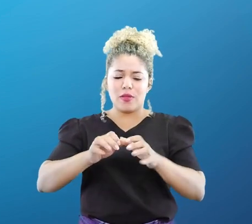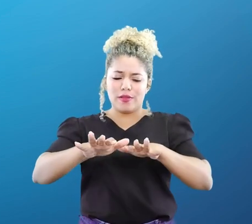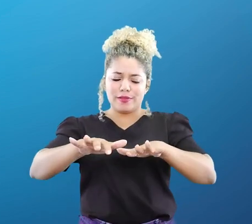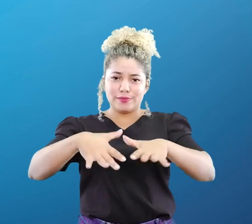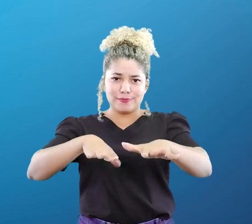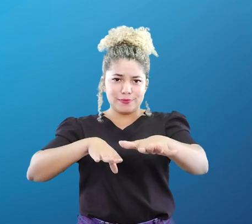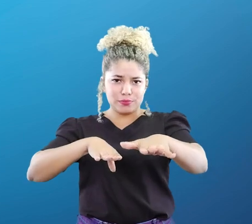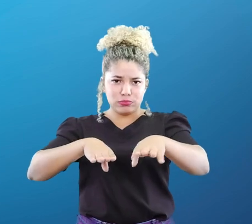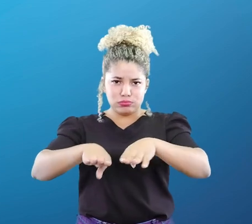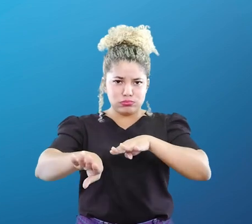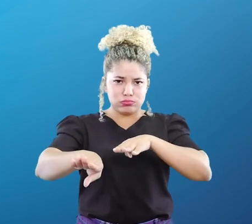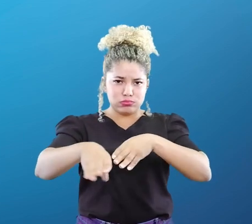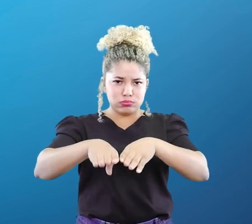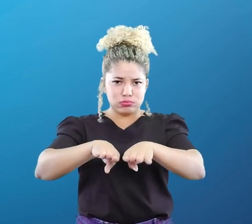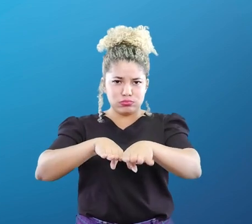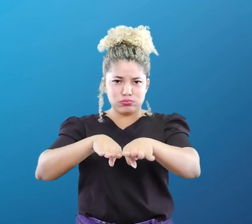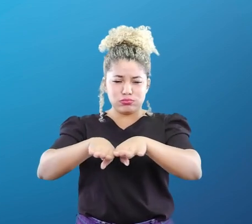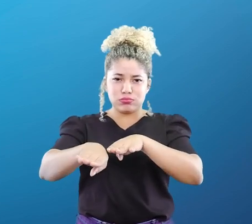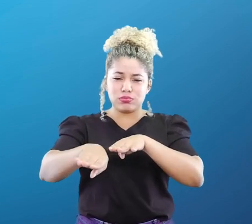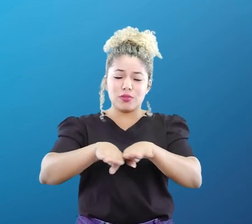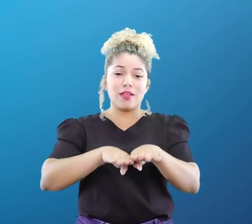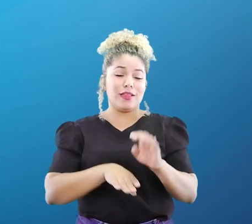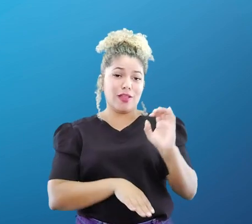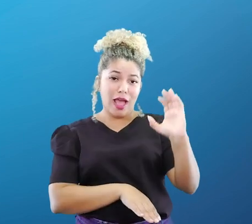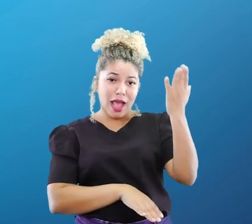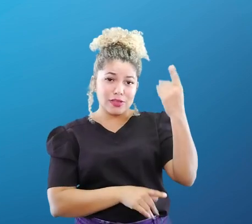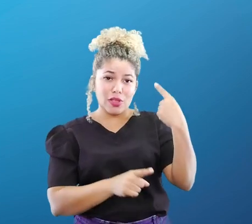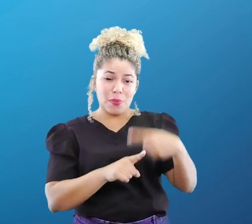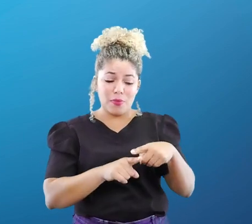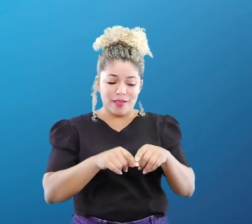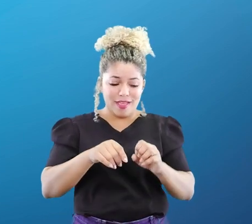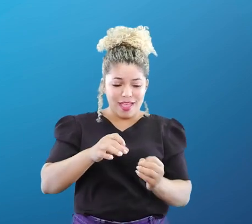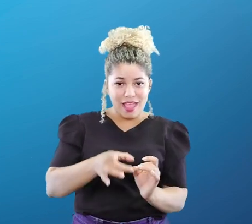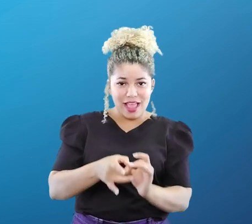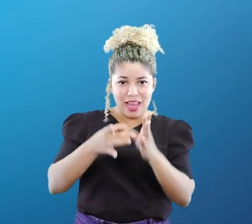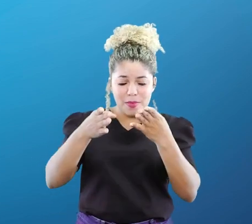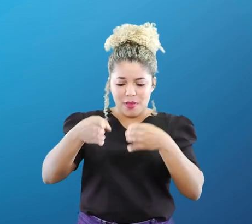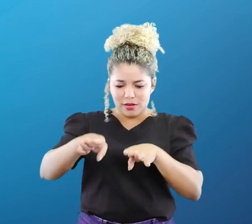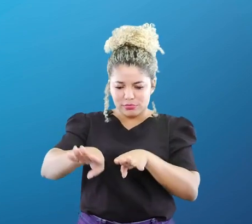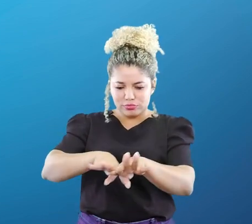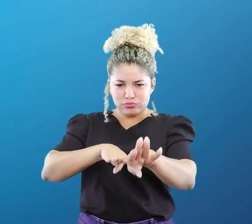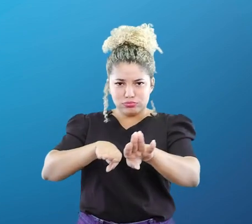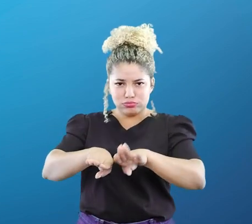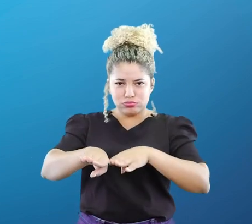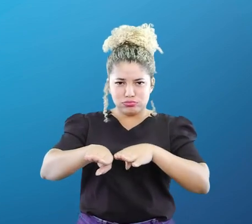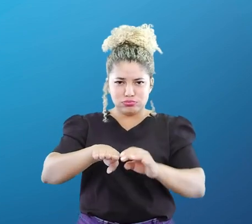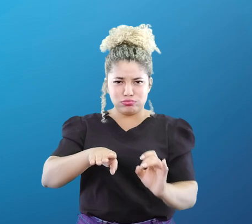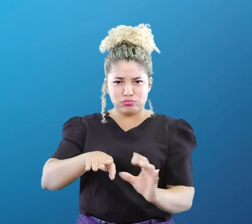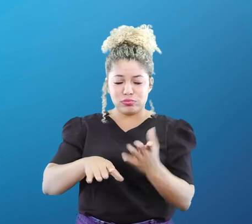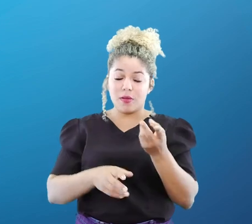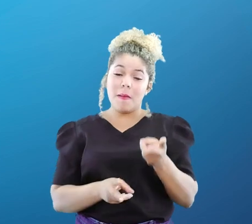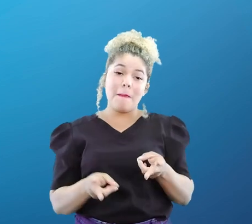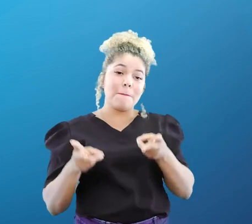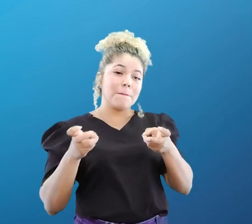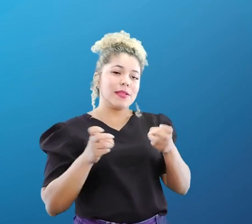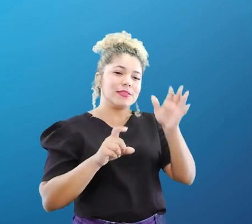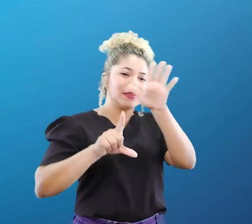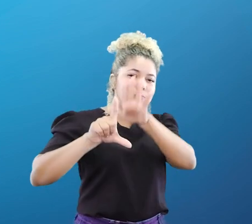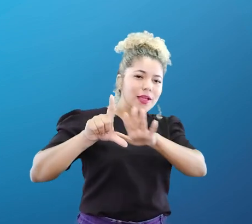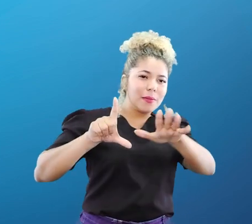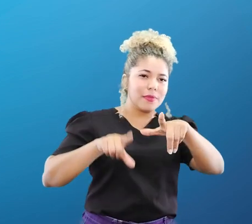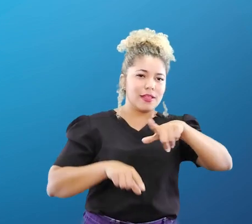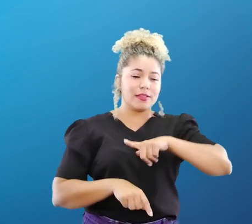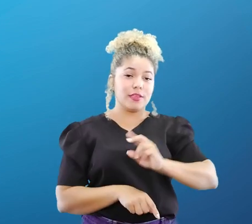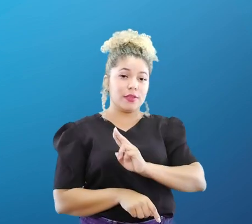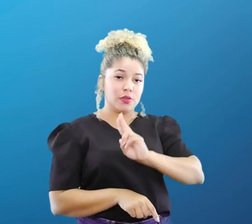tremores e vibração. Então, o terremoto é justamente a energia liberada provocando esses tremores. Vamos observar a imagem, nós temos aqui